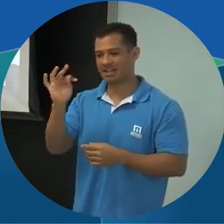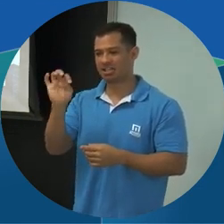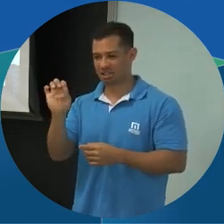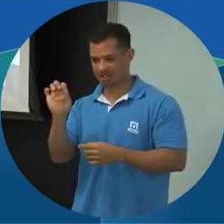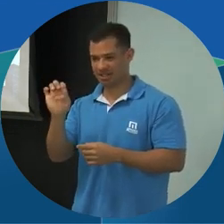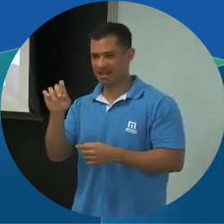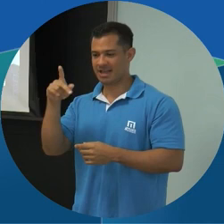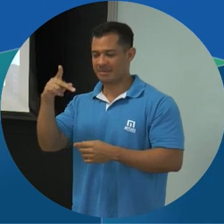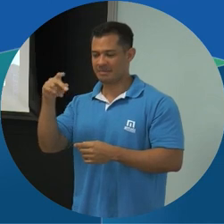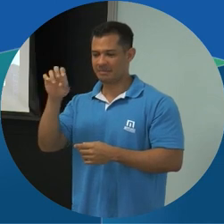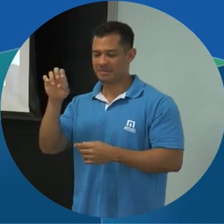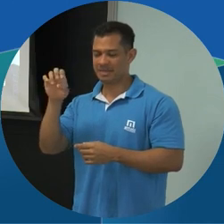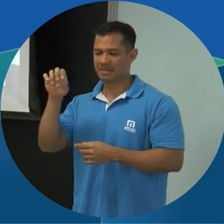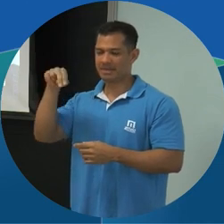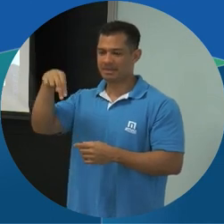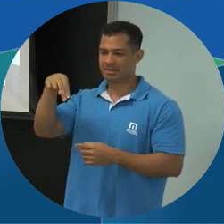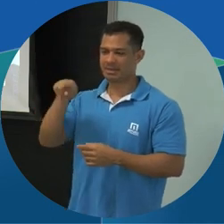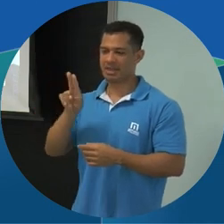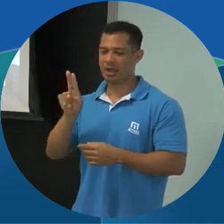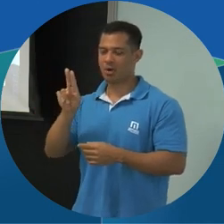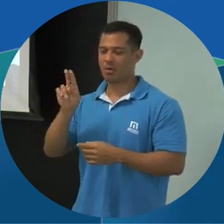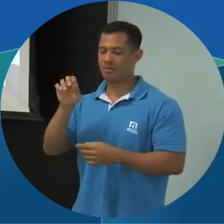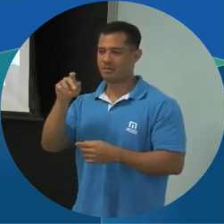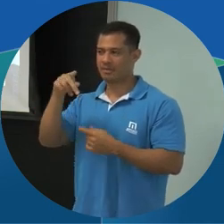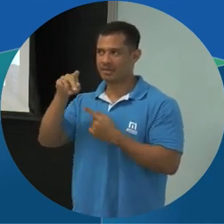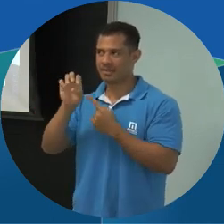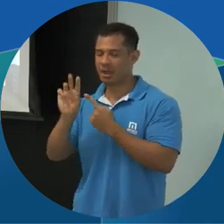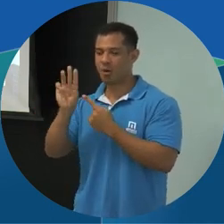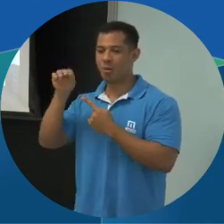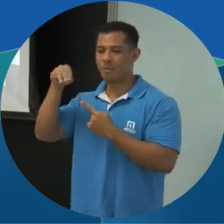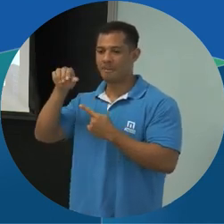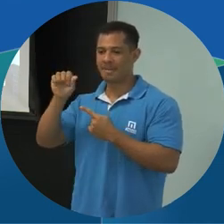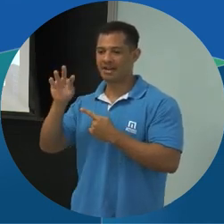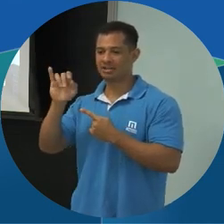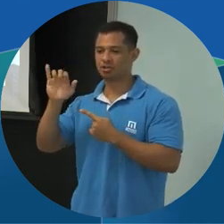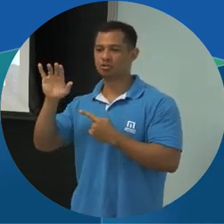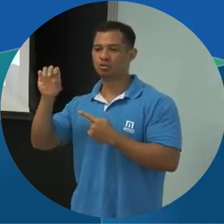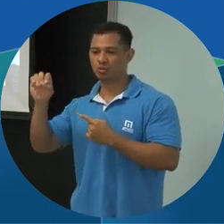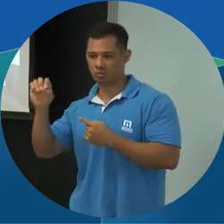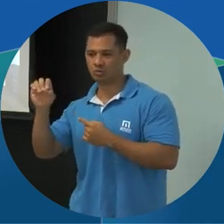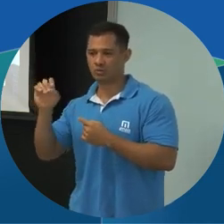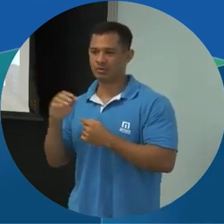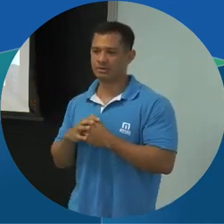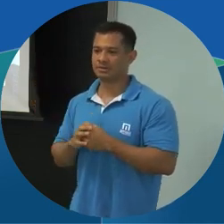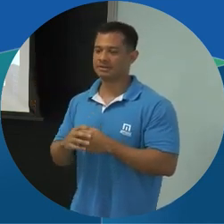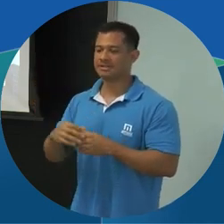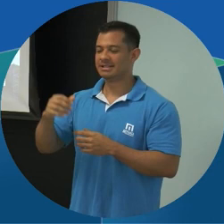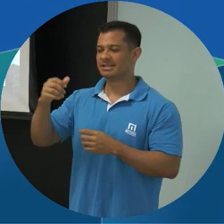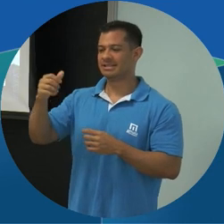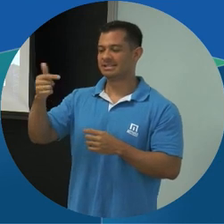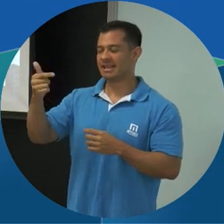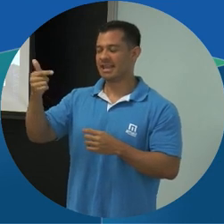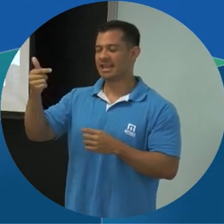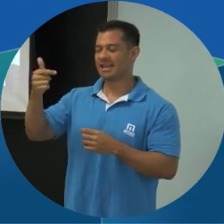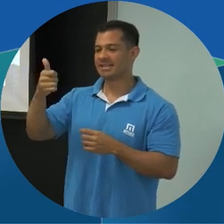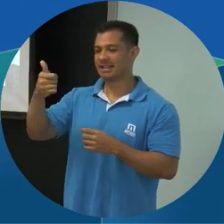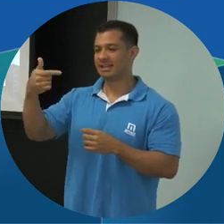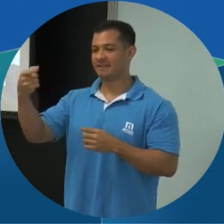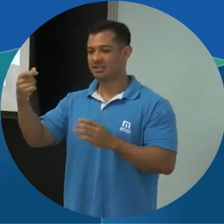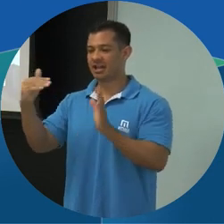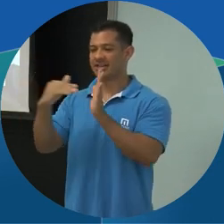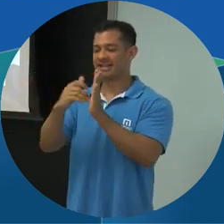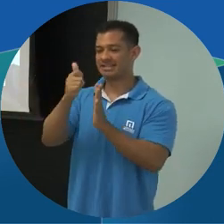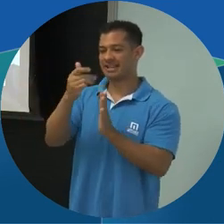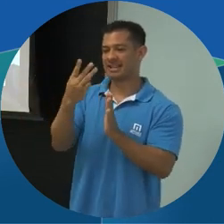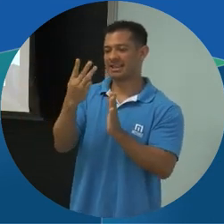varia entre 100 decibéis e 130 decibéis. A faixa tolerável aí de exposição para um dia